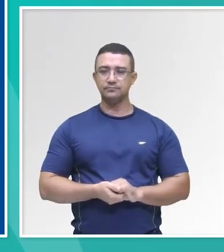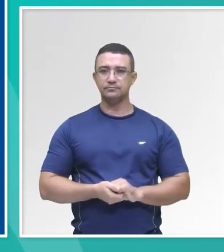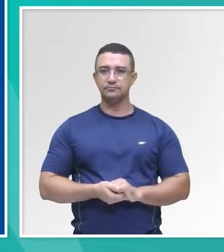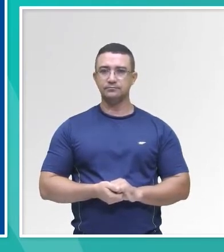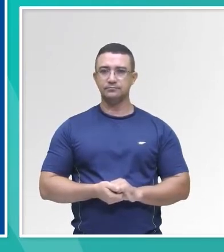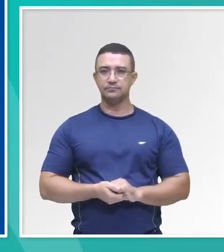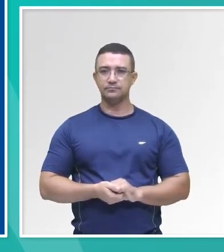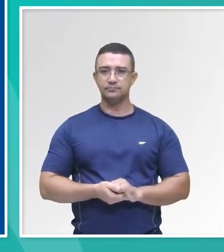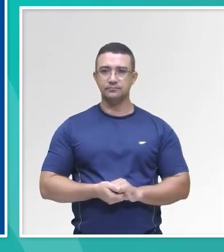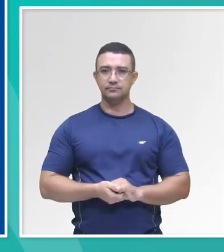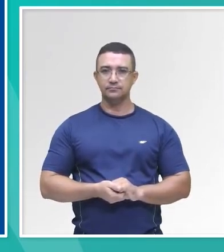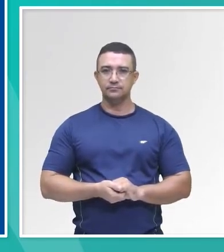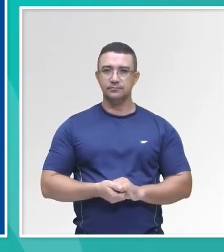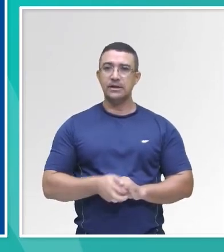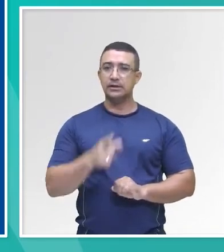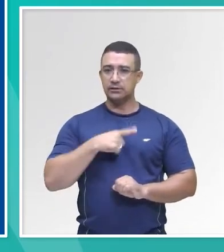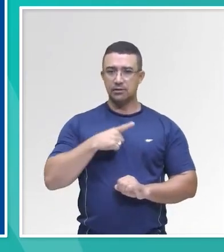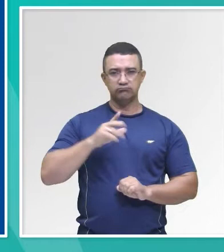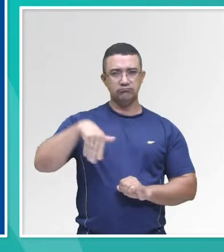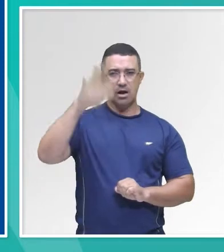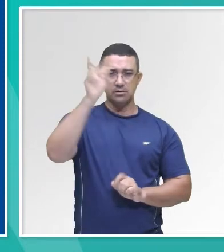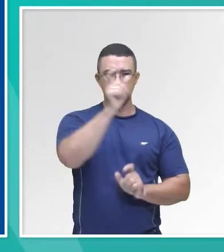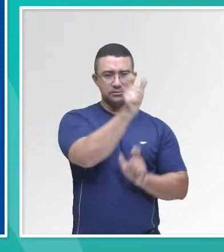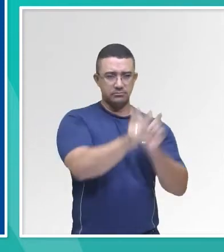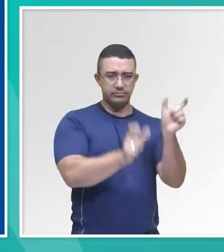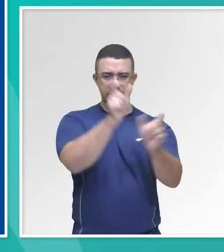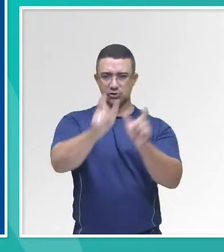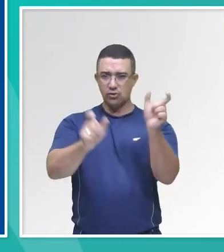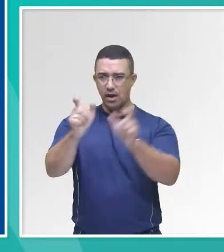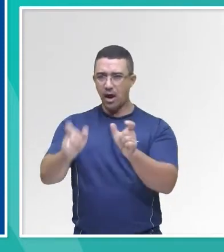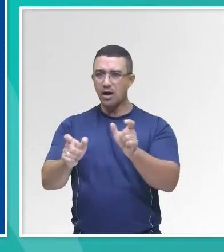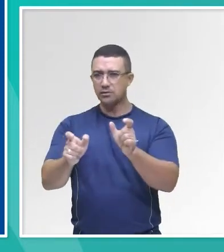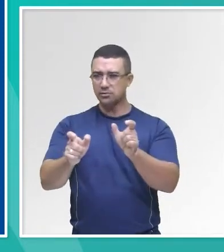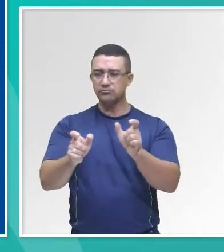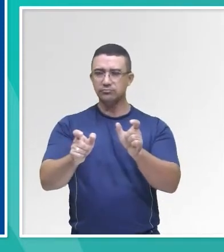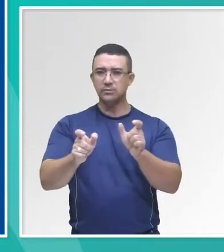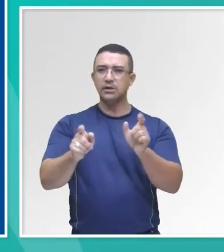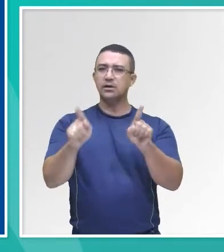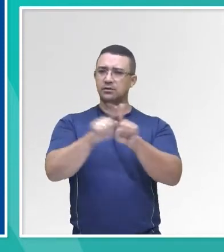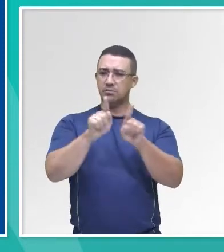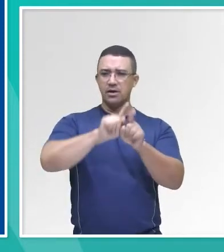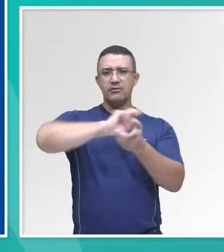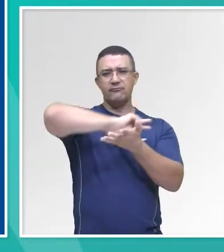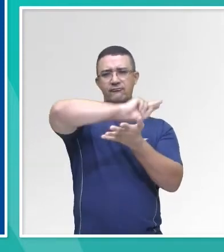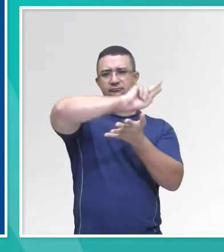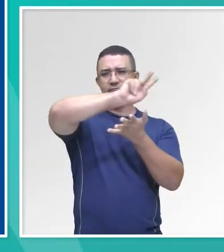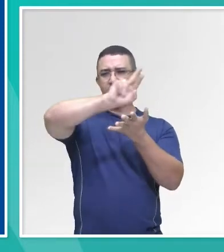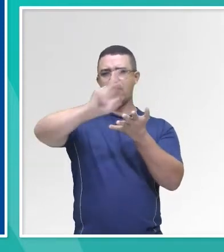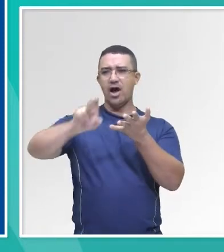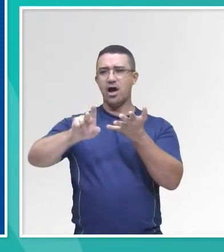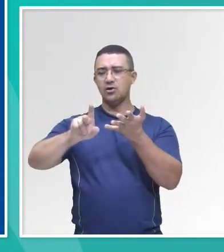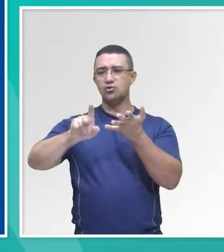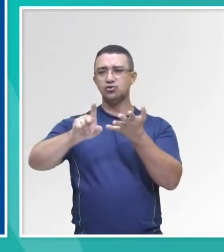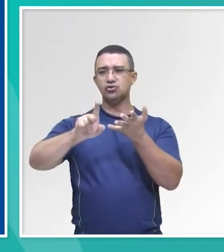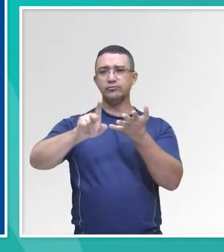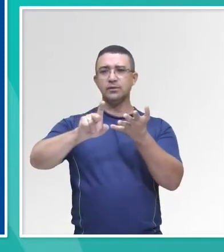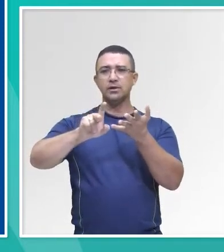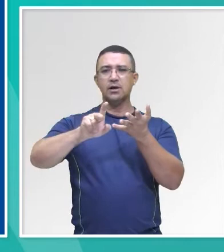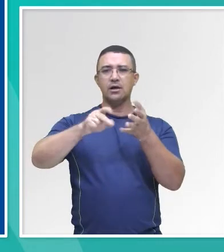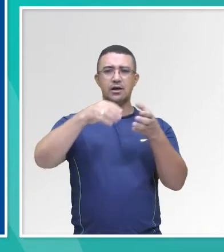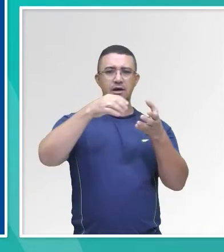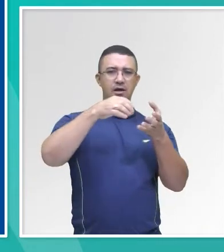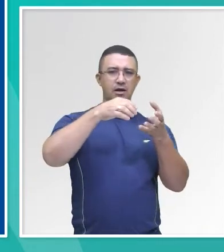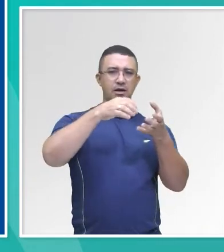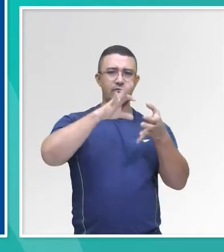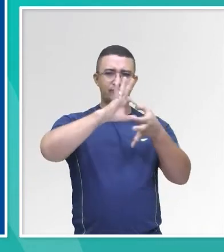da vida. Tem mais personagens, tem vários núcleos que vão se entremeando